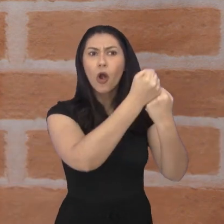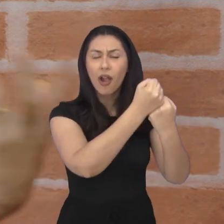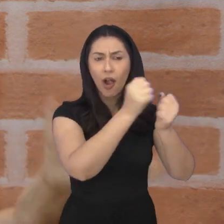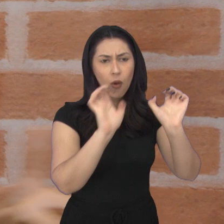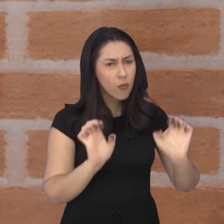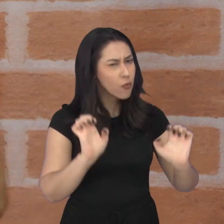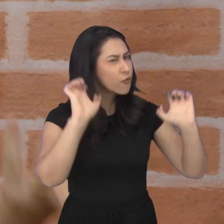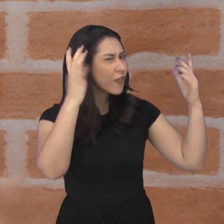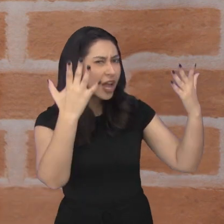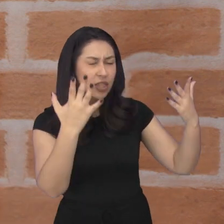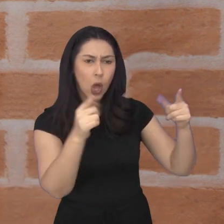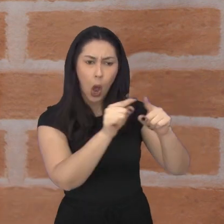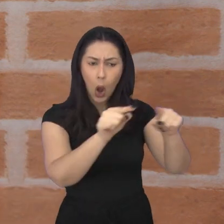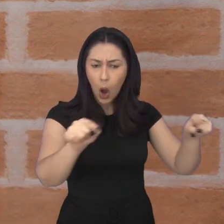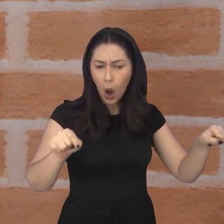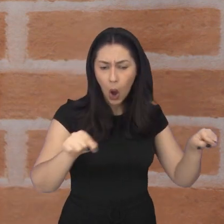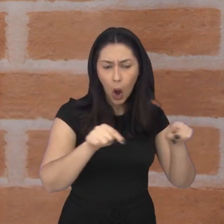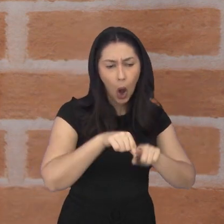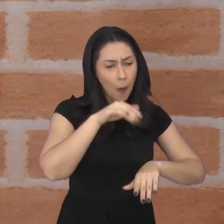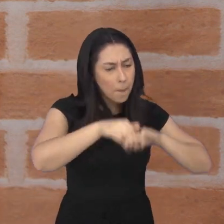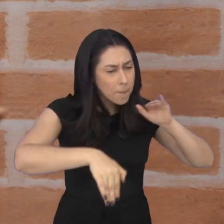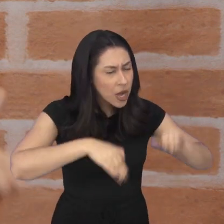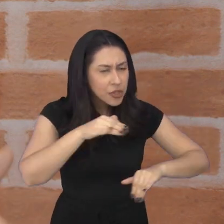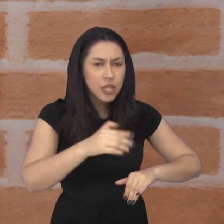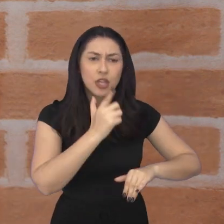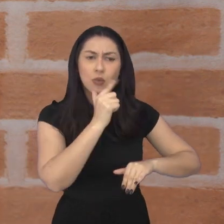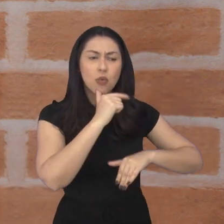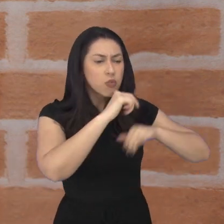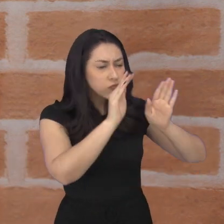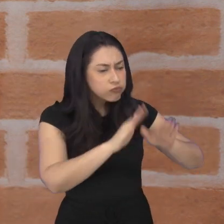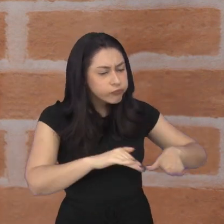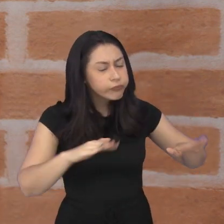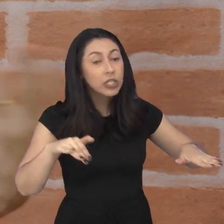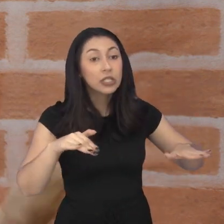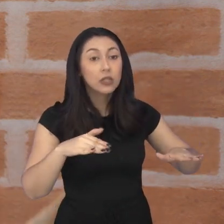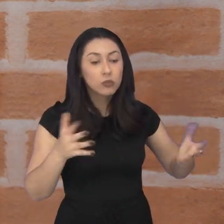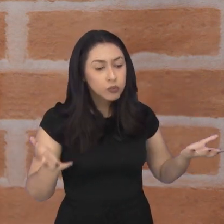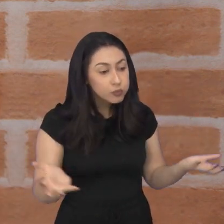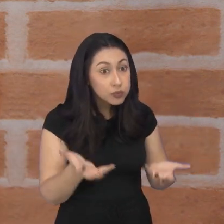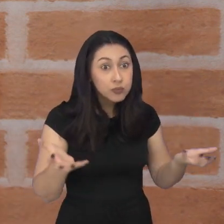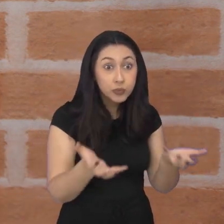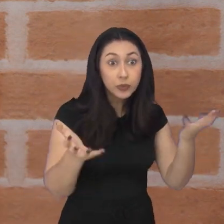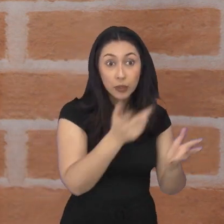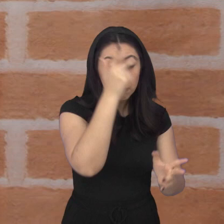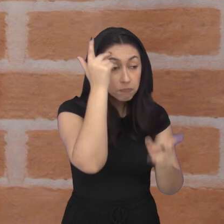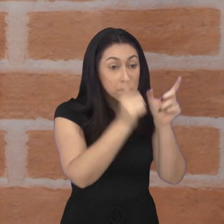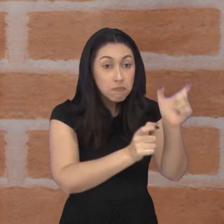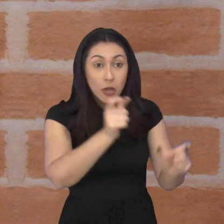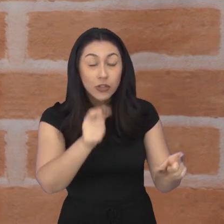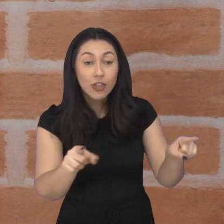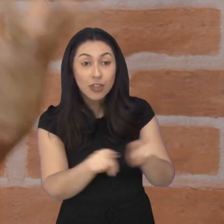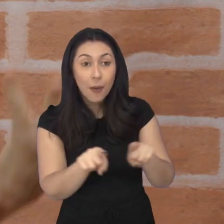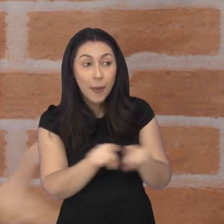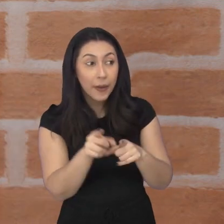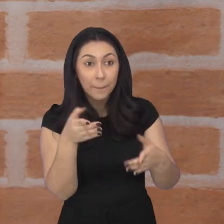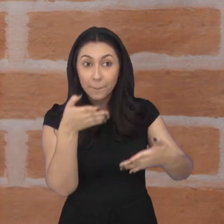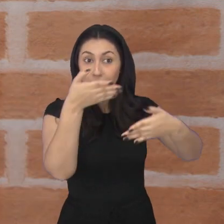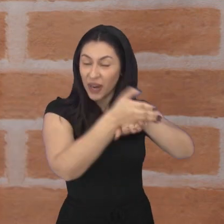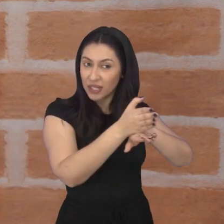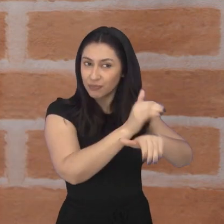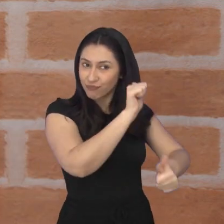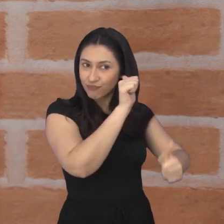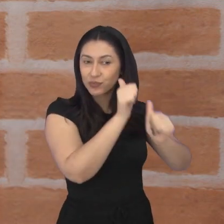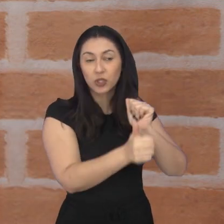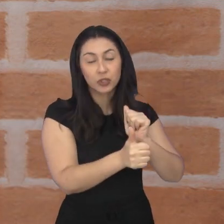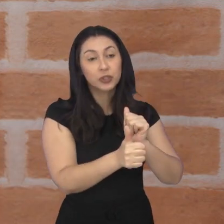alguns eventos, óbvio, de piscina, de mar, que estão estimulando justamente para que mais pessoas possam fazer esporte, para que mais pessoas tenham